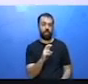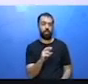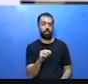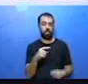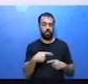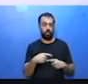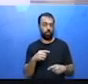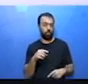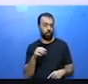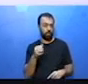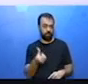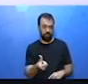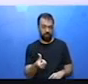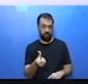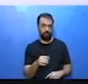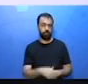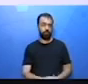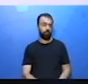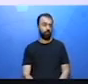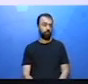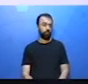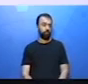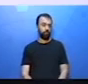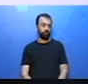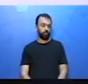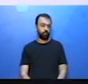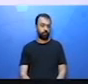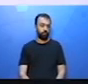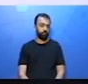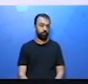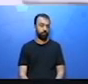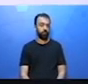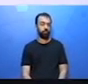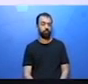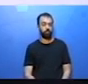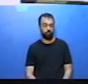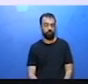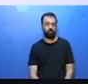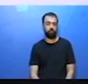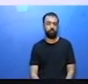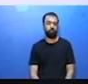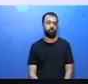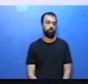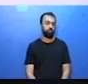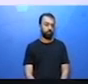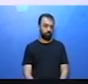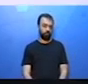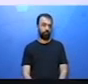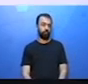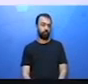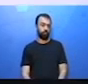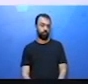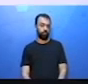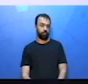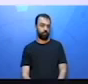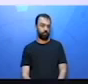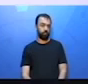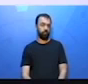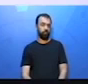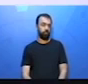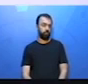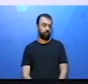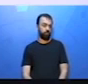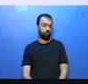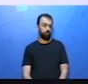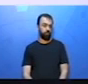Então, como que a gente vai calcular isso? Pensa o seguinte, ó. Então, as alternativas. Nota uma coisa. Na